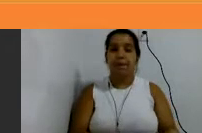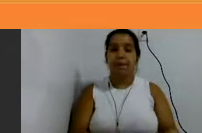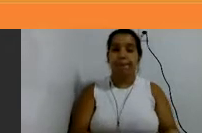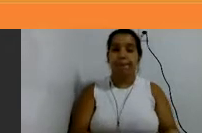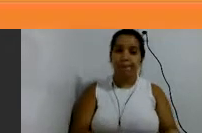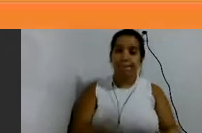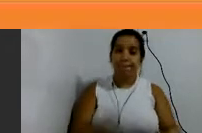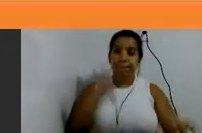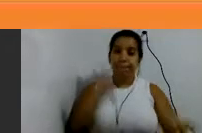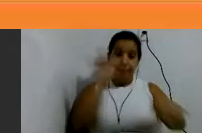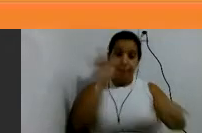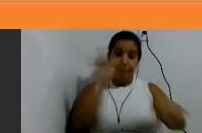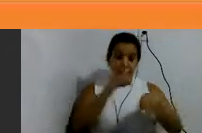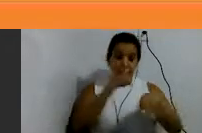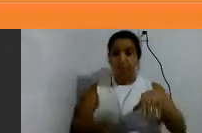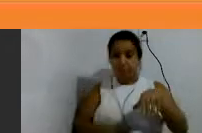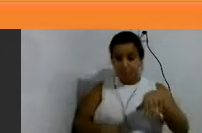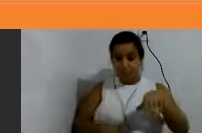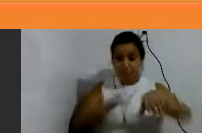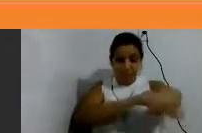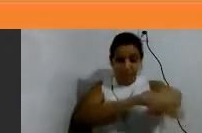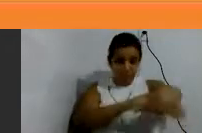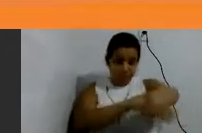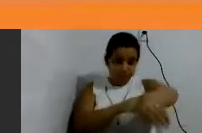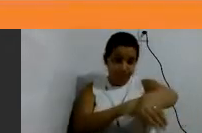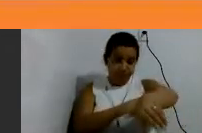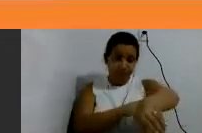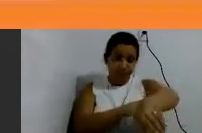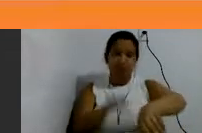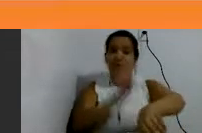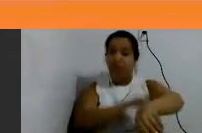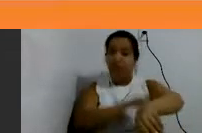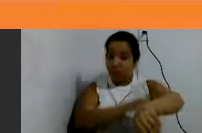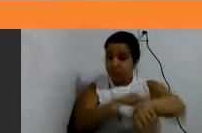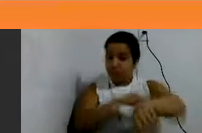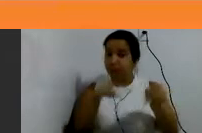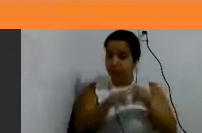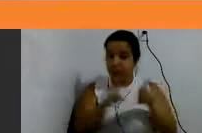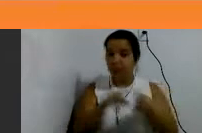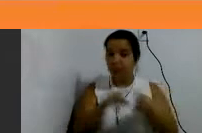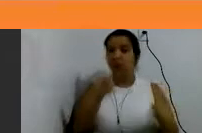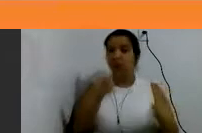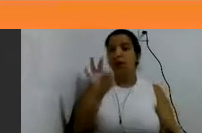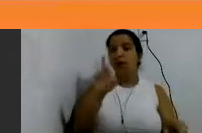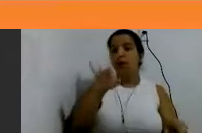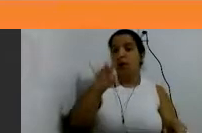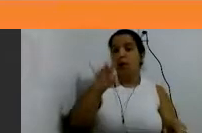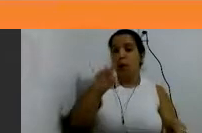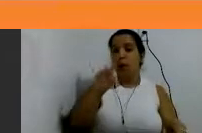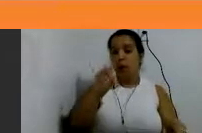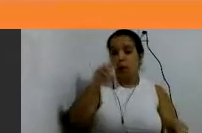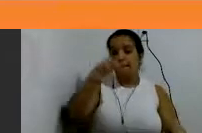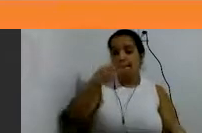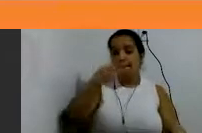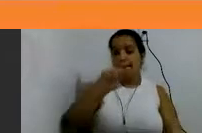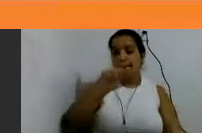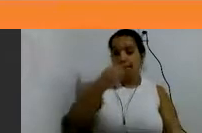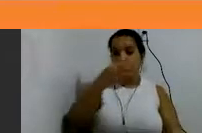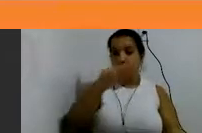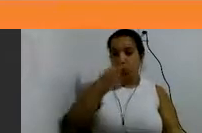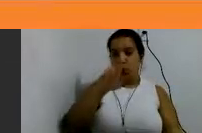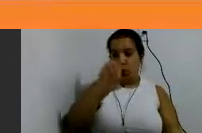picar e defecar na pele. Então, nas fezes e na urina a gente vai encontrar a tripomastigota. Então, a tripomastigota penetra